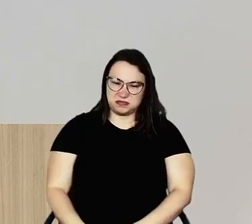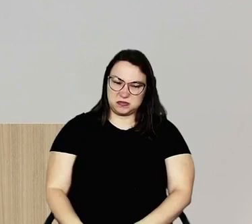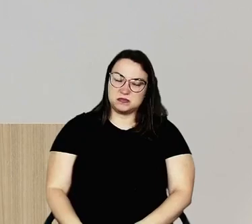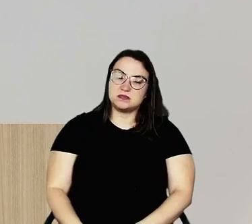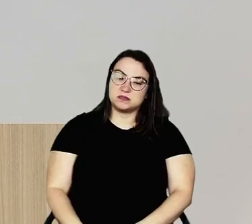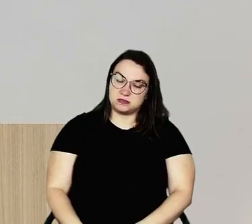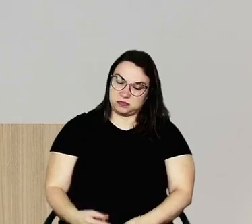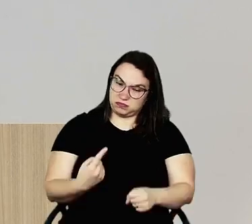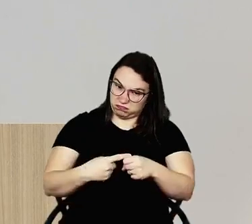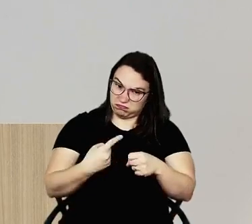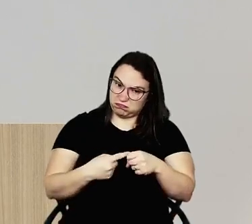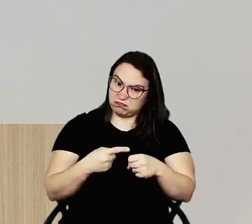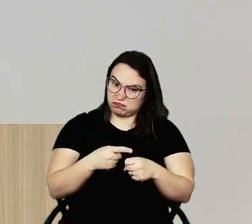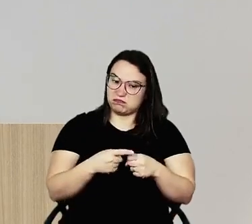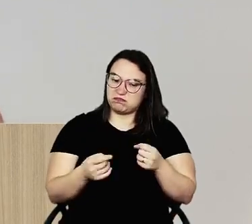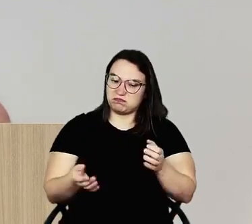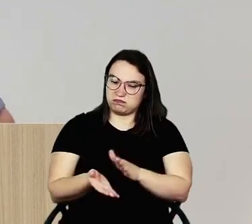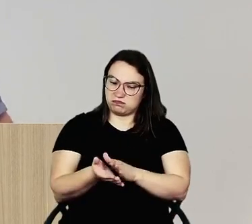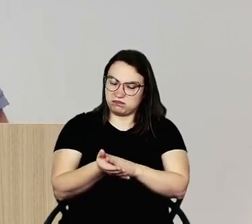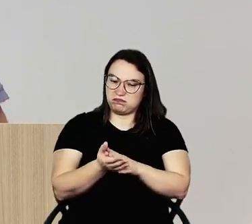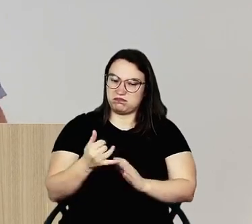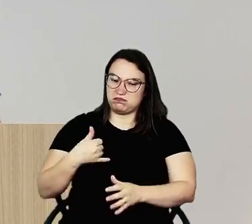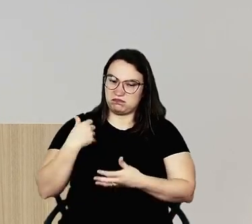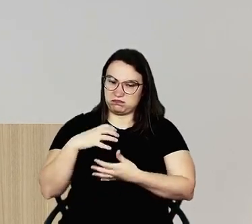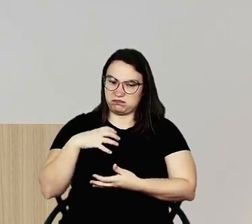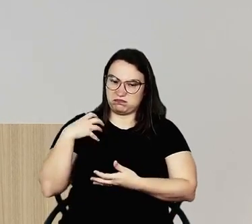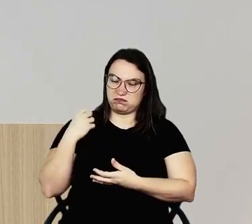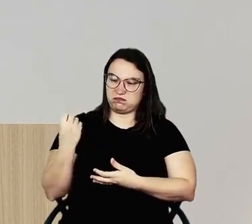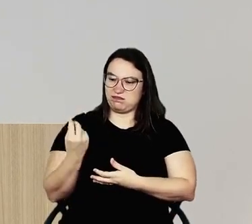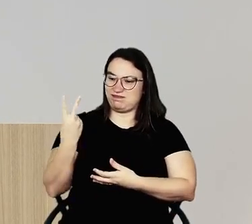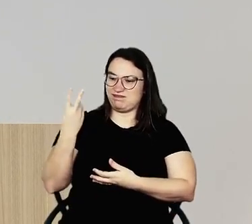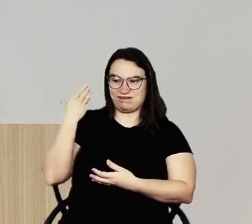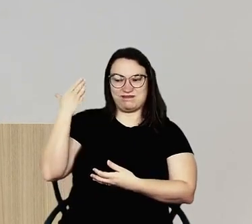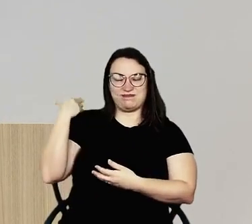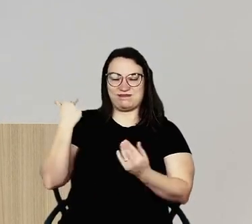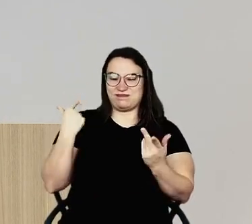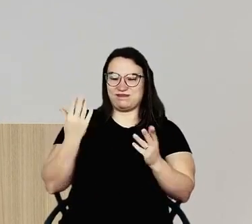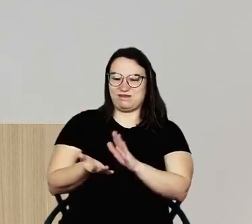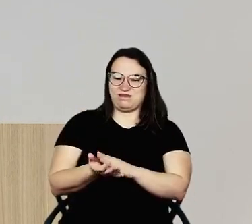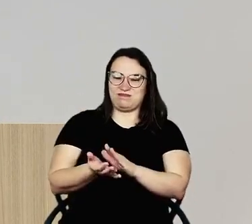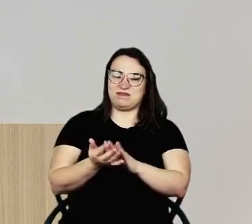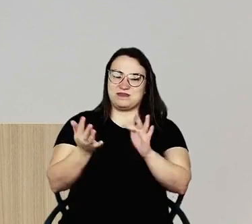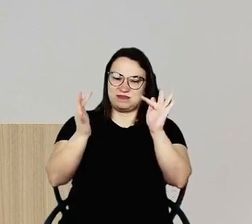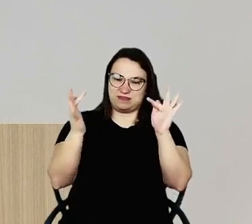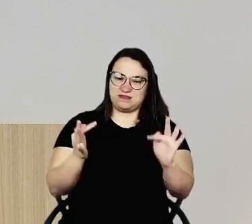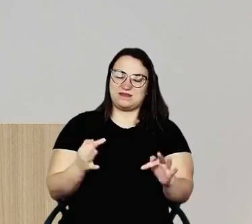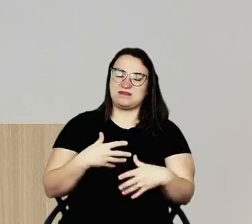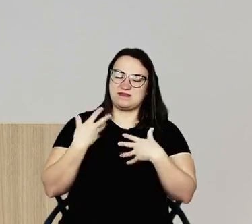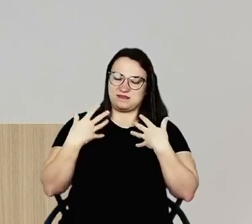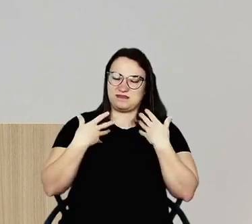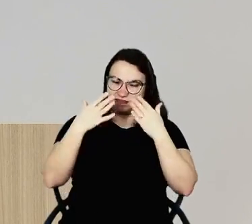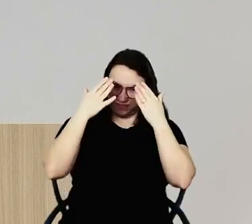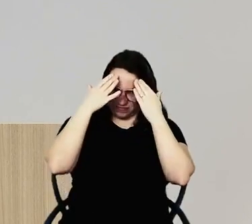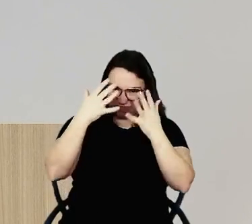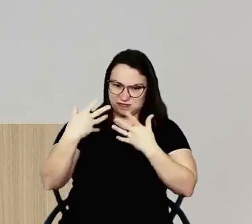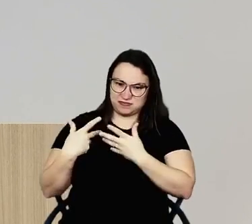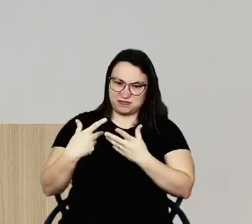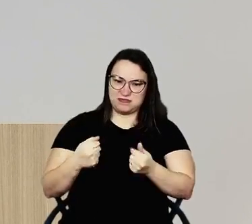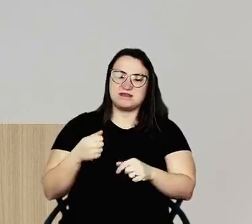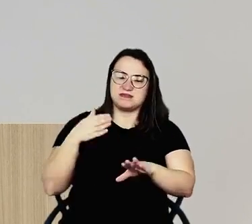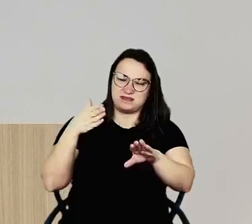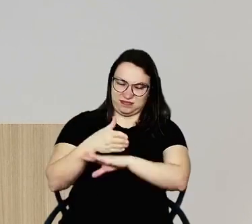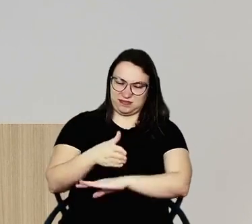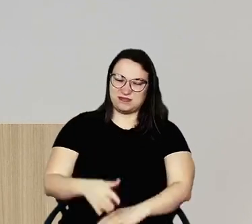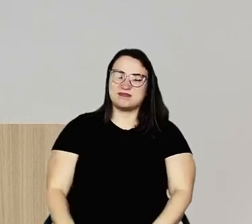idosos não valoriza o seu passado então a gente ficou muito feliz ali agradecer pelo convite sempre tiver pode nos chamar que nós vamos est lá né